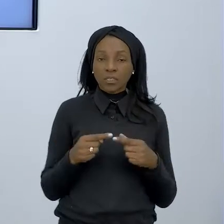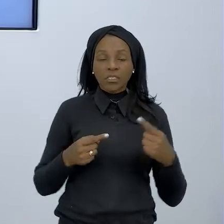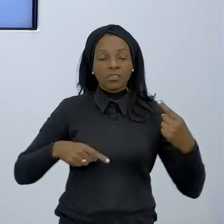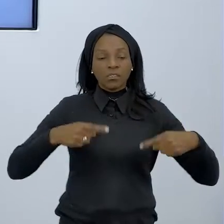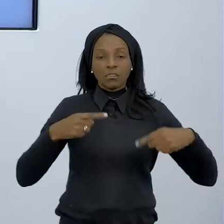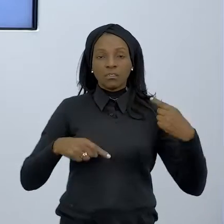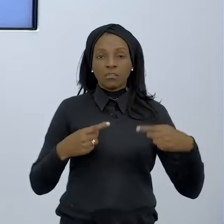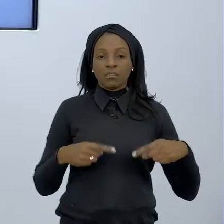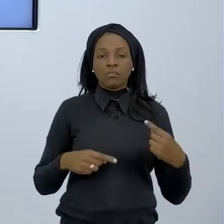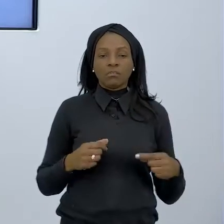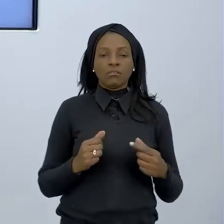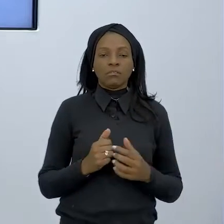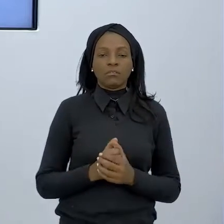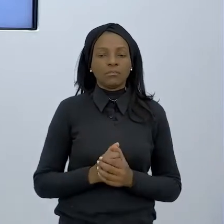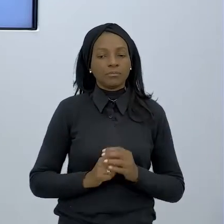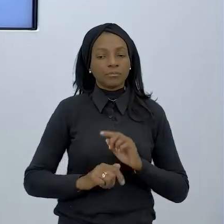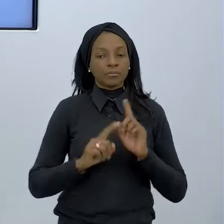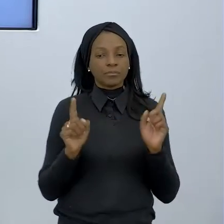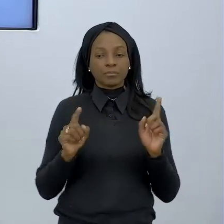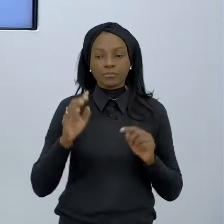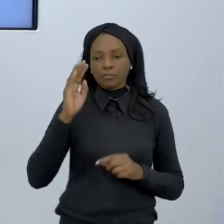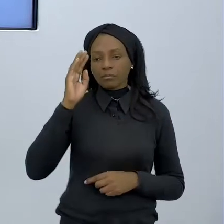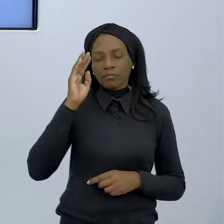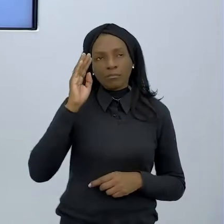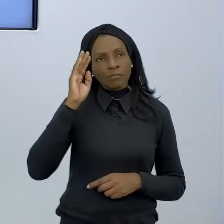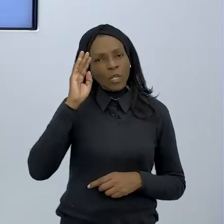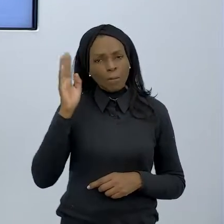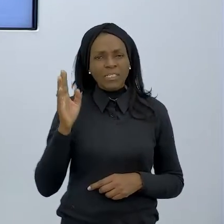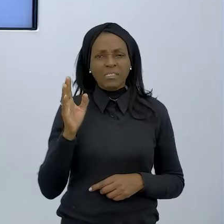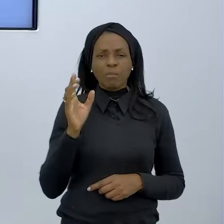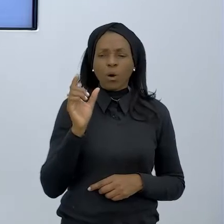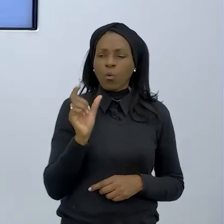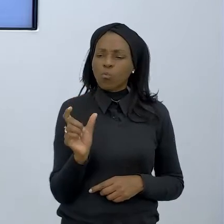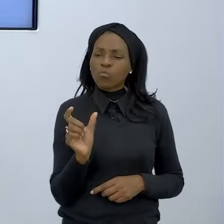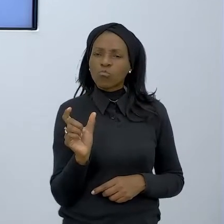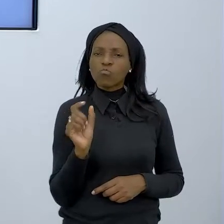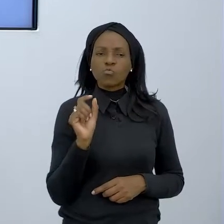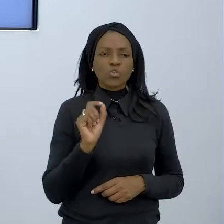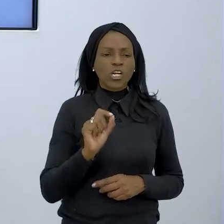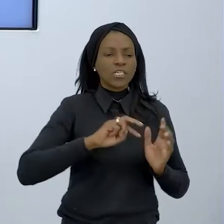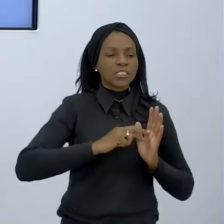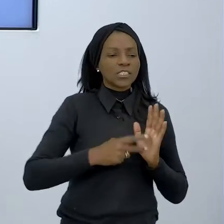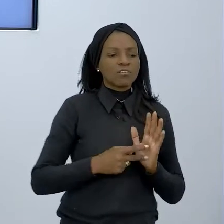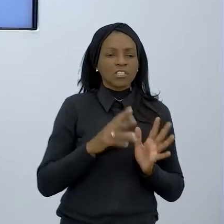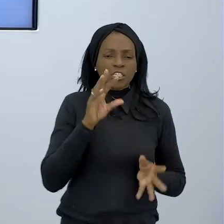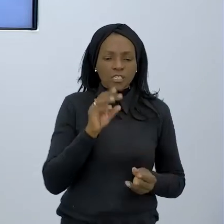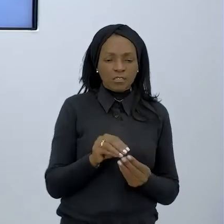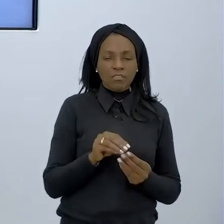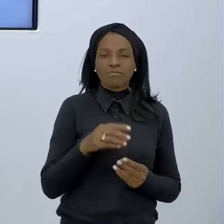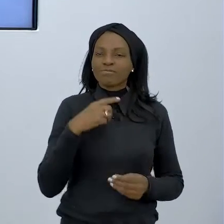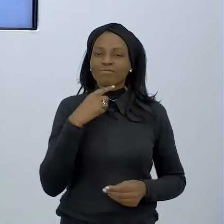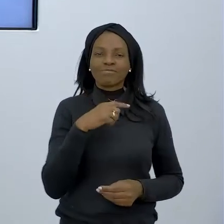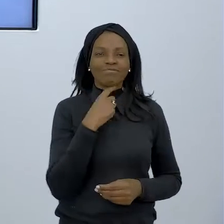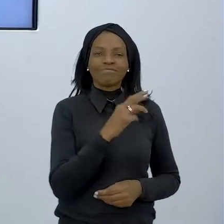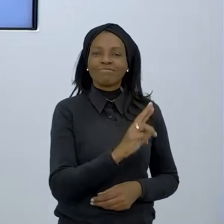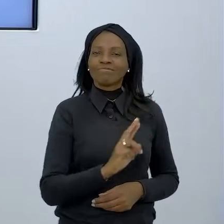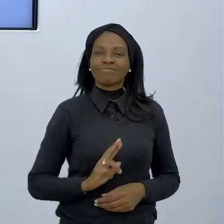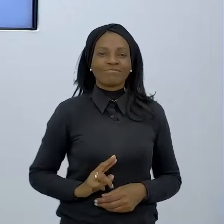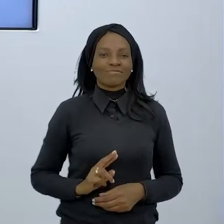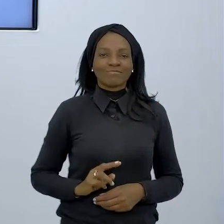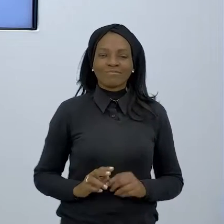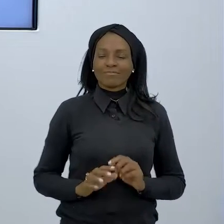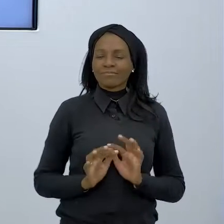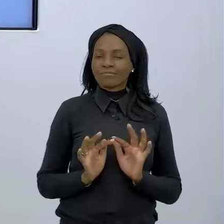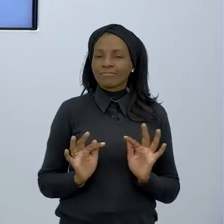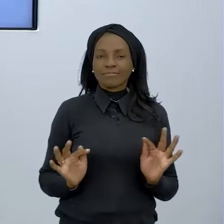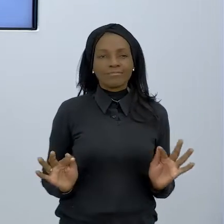política, mas essencialmente eles não conseguem dizer o que é política. Política nada